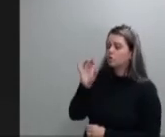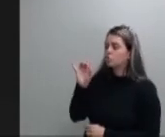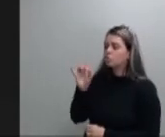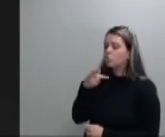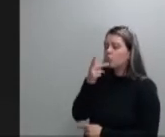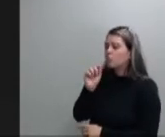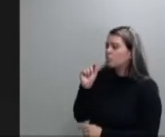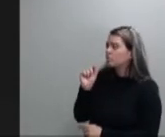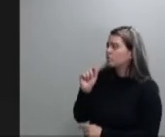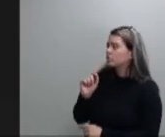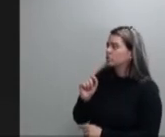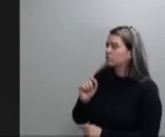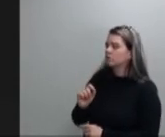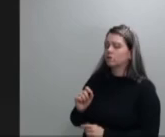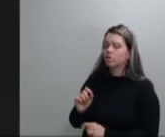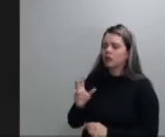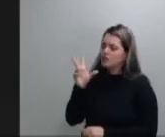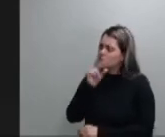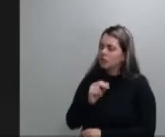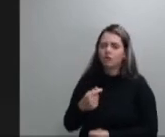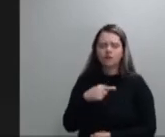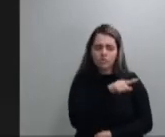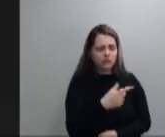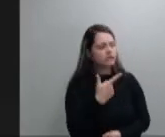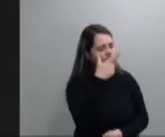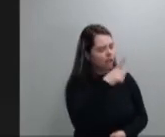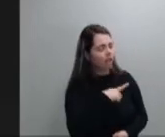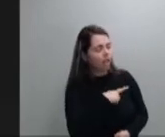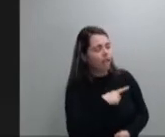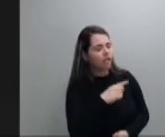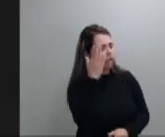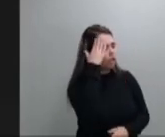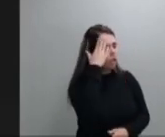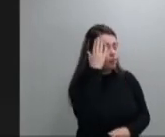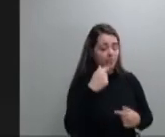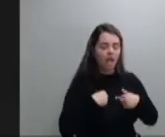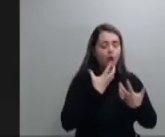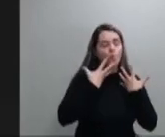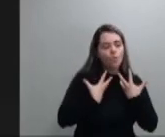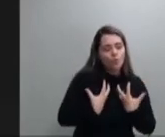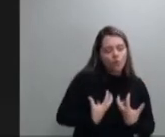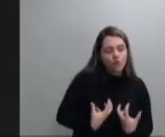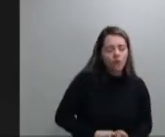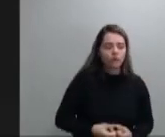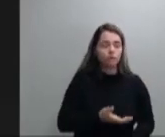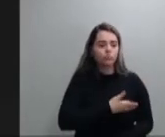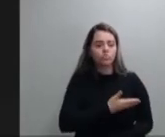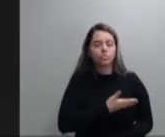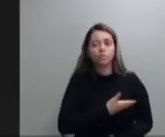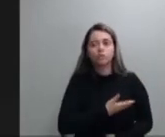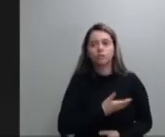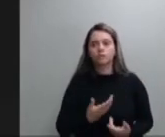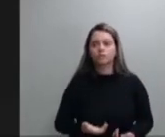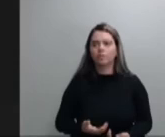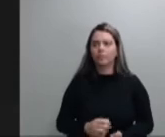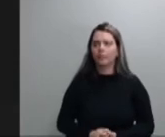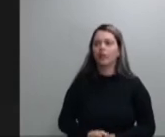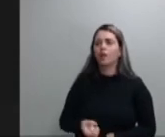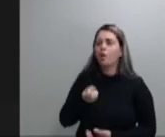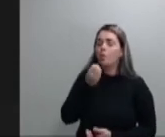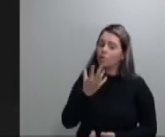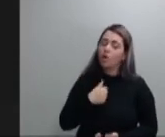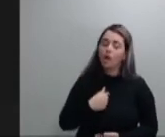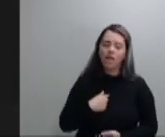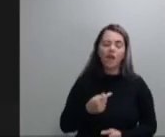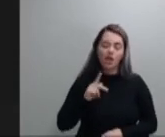não problema não vocês tem razão eu estou cansando os colegas mesmo era o que eu tinha a dizer eu vou voltar que é o comando o